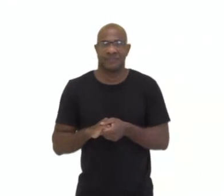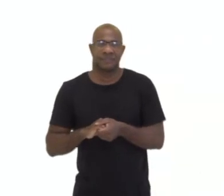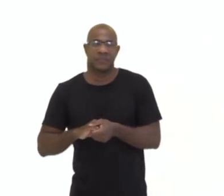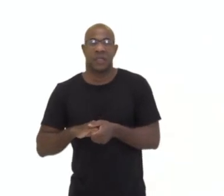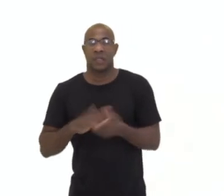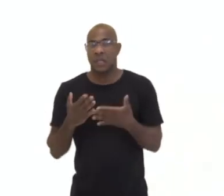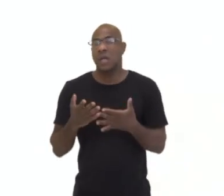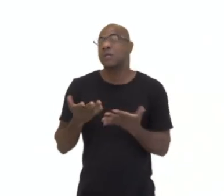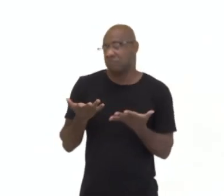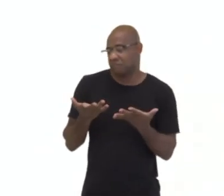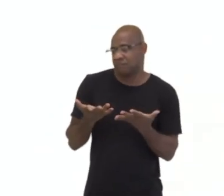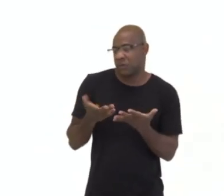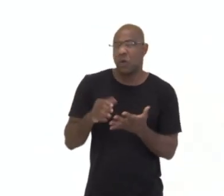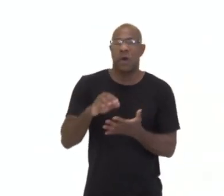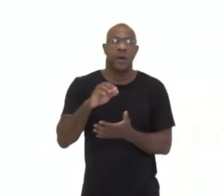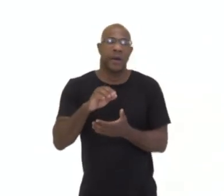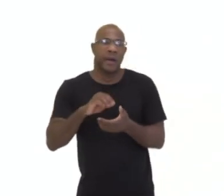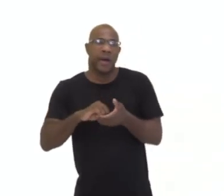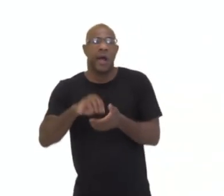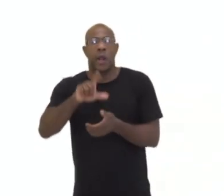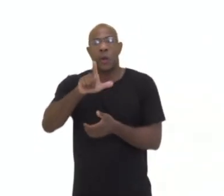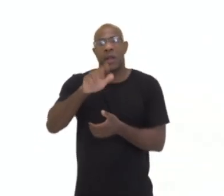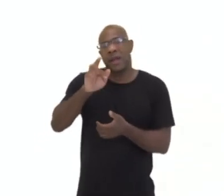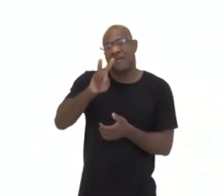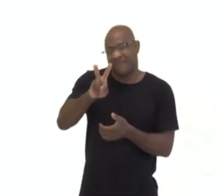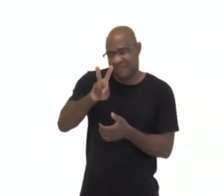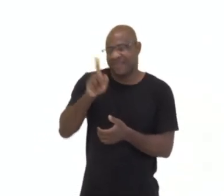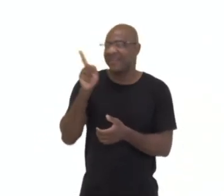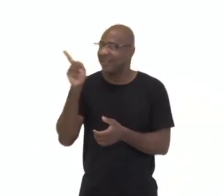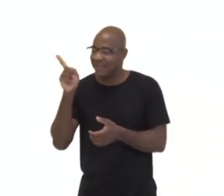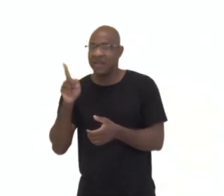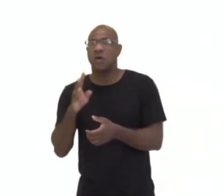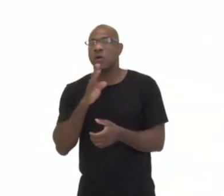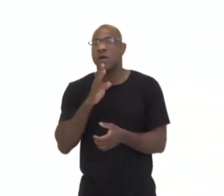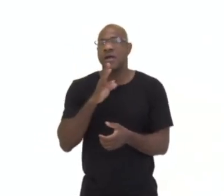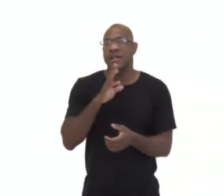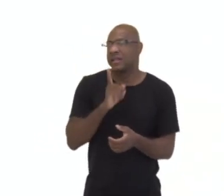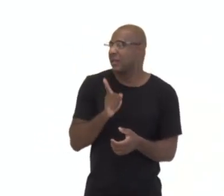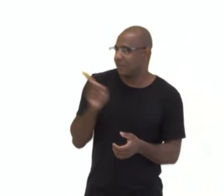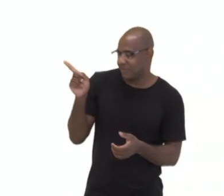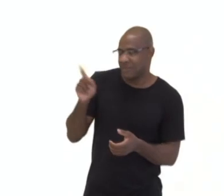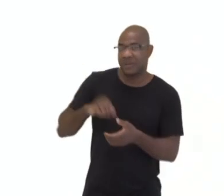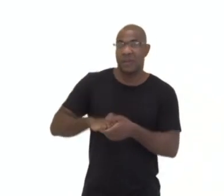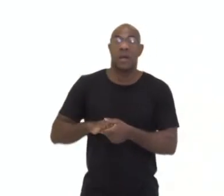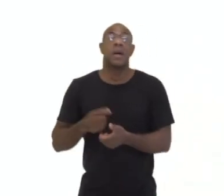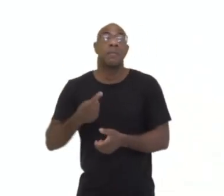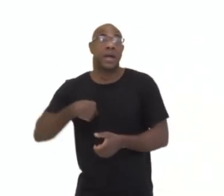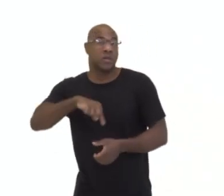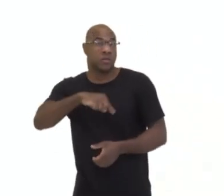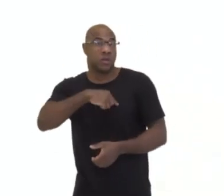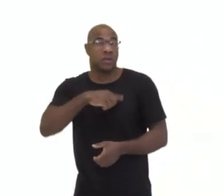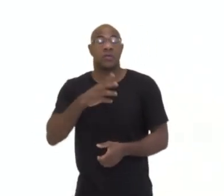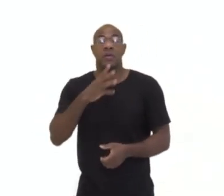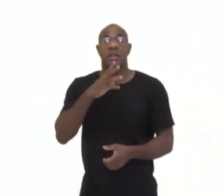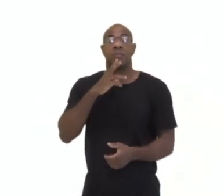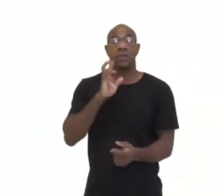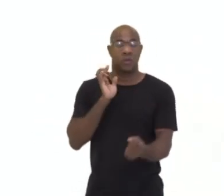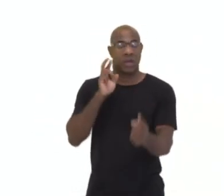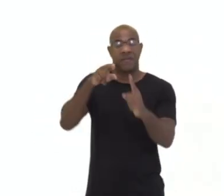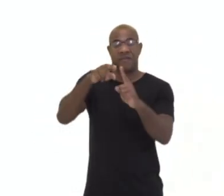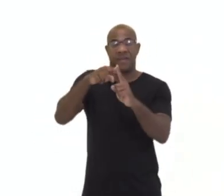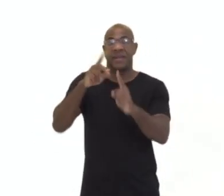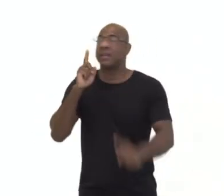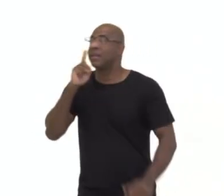conhecemos outras, é verdade. Mas cada um na sua, elegemos esse porto como nosso ponto de referência. Traçá-la